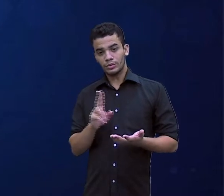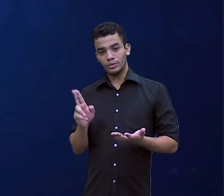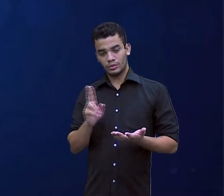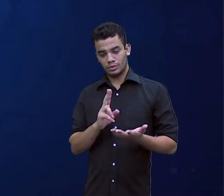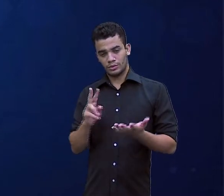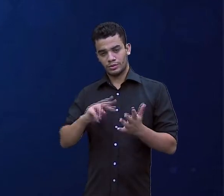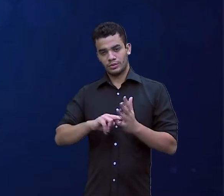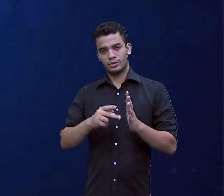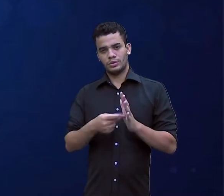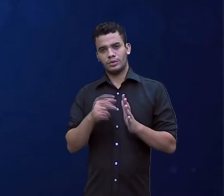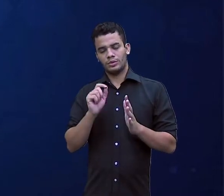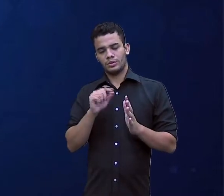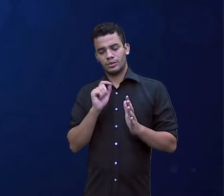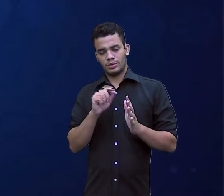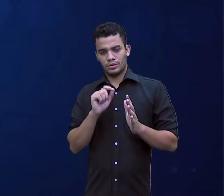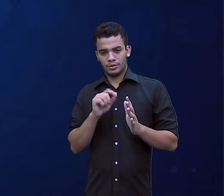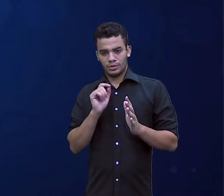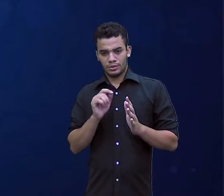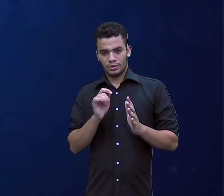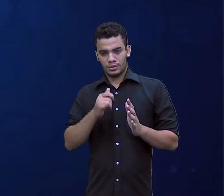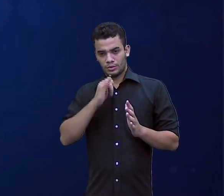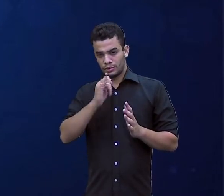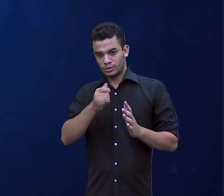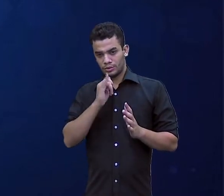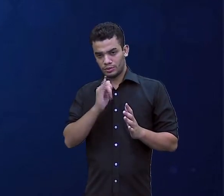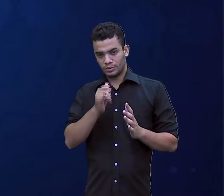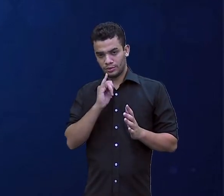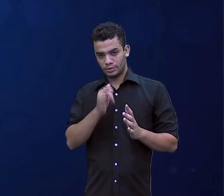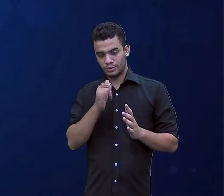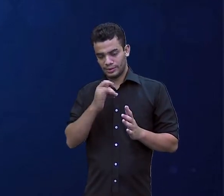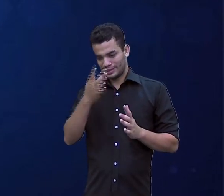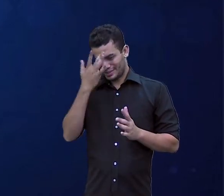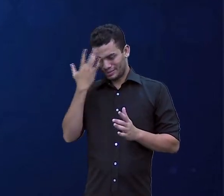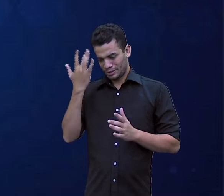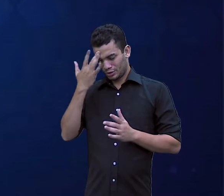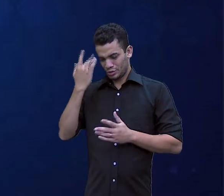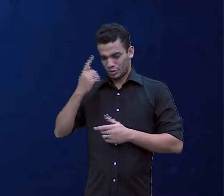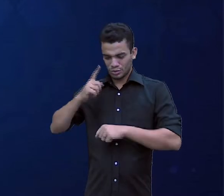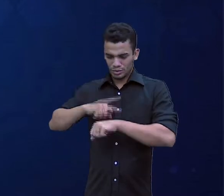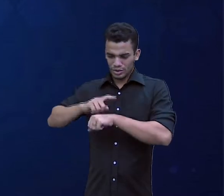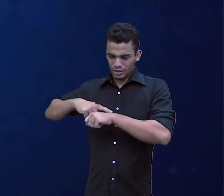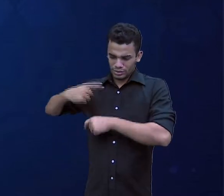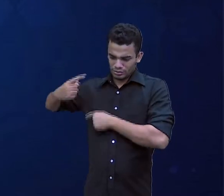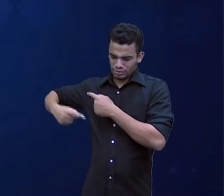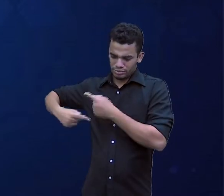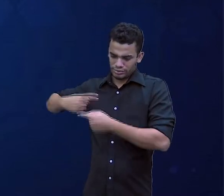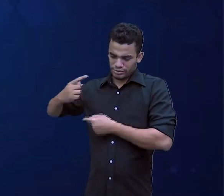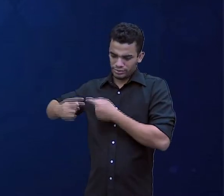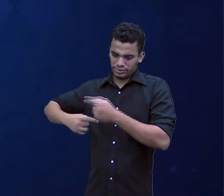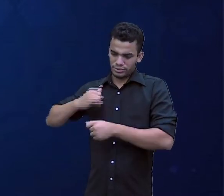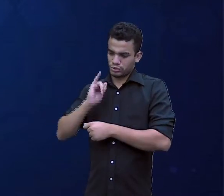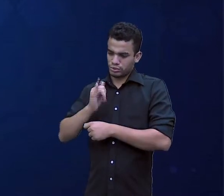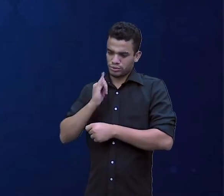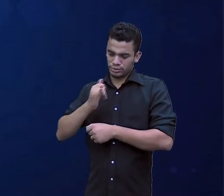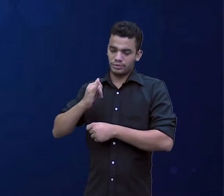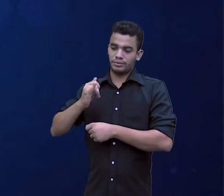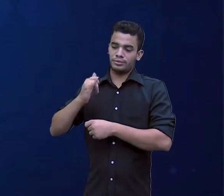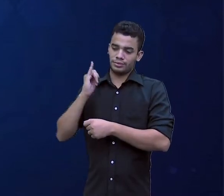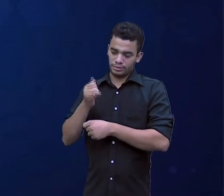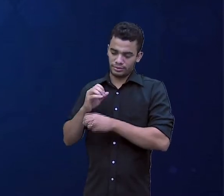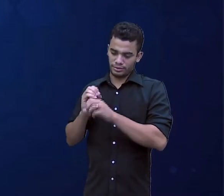histórias contadas e passadas de geração para geração. A história que vamos